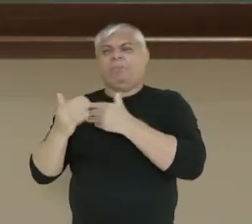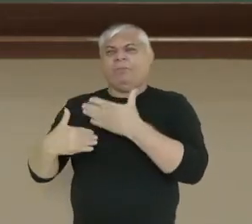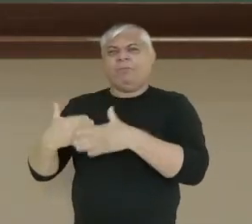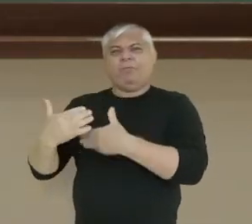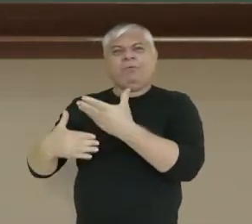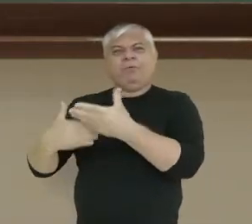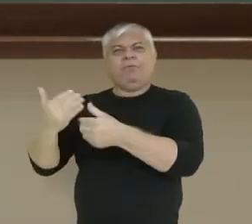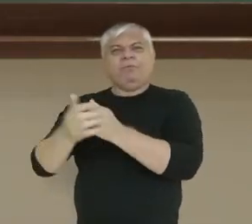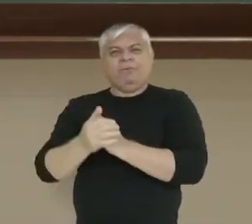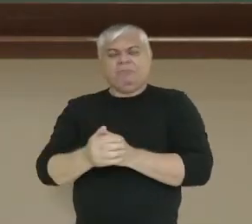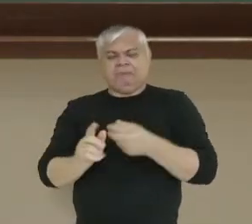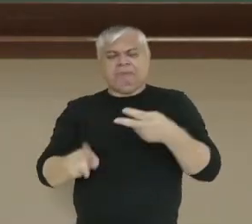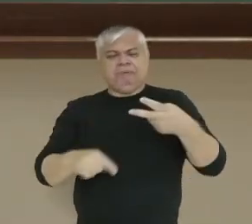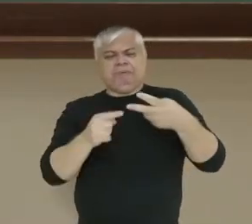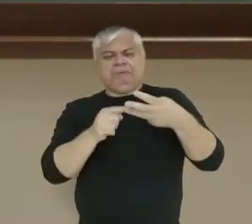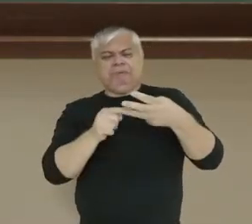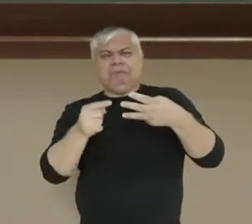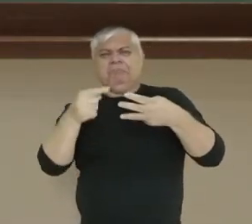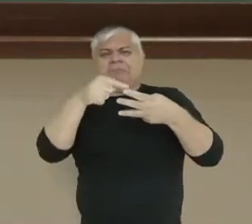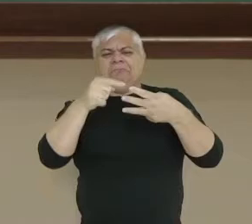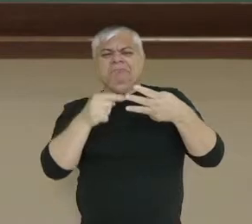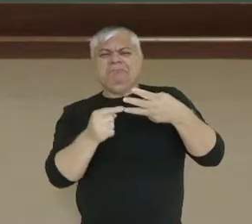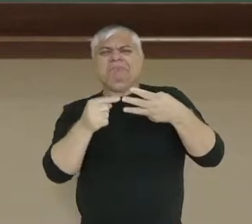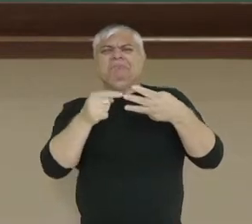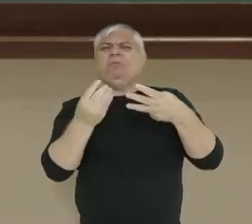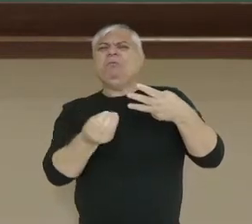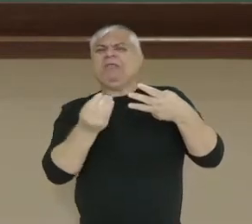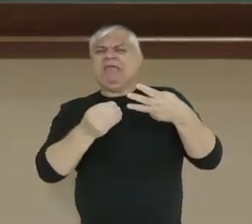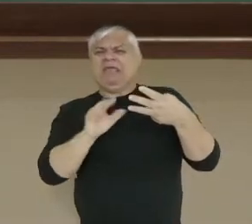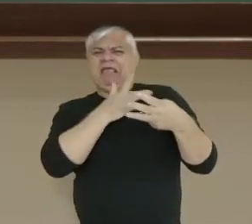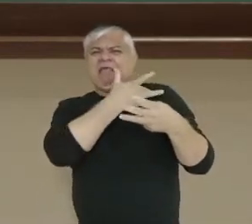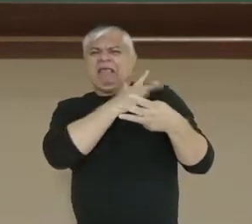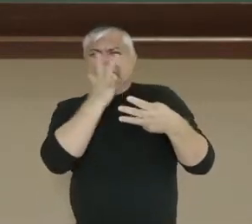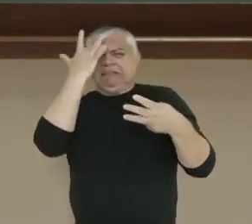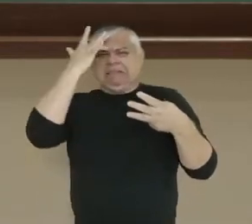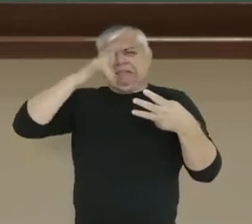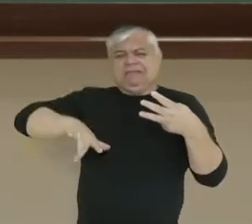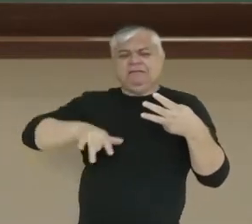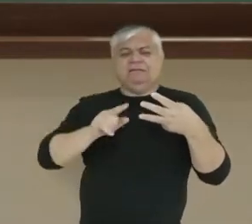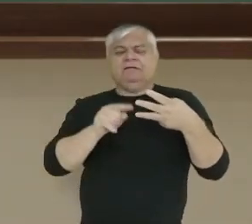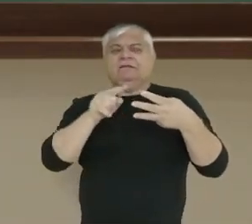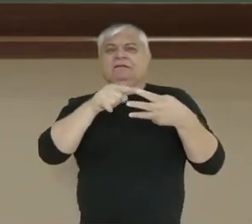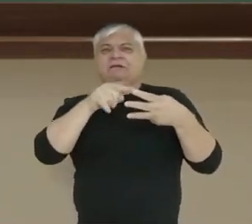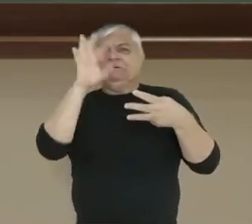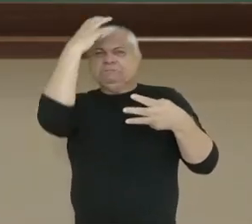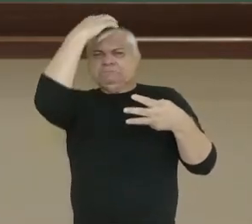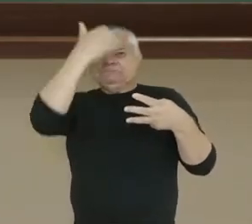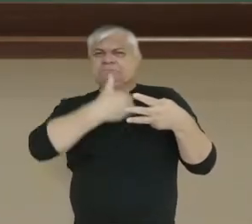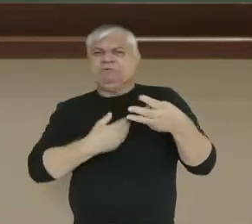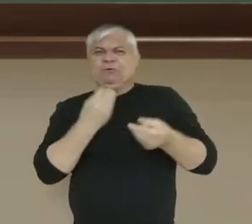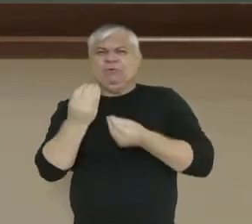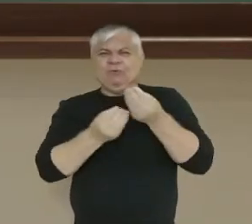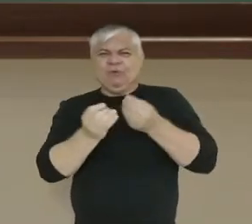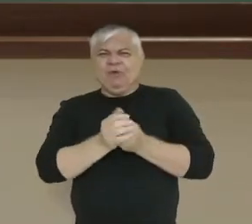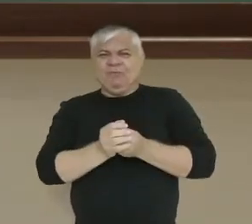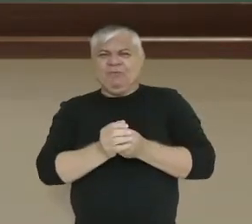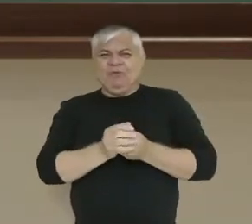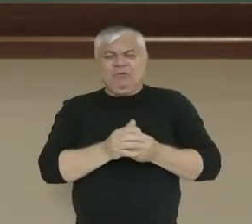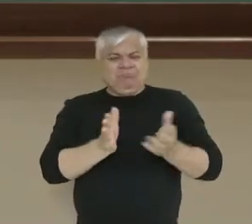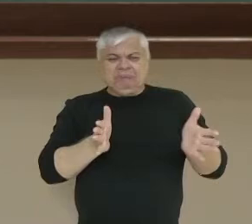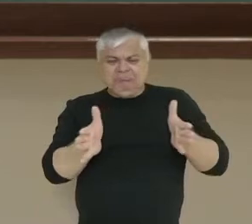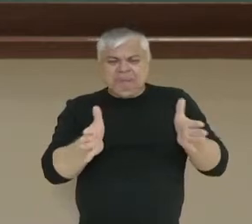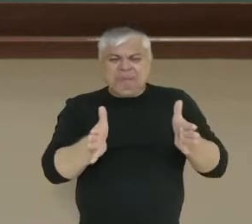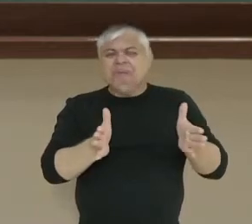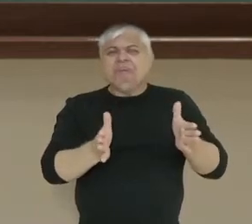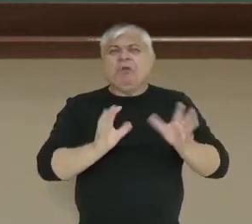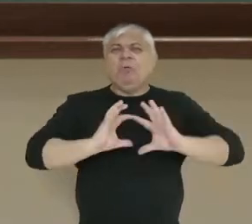tem a ver com imperialismo, com teorias racistas, né? Em que contexto o mundo estava vivendo. E quando a gente